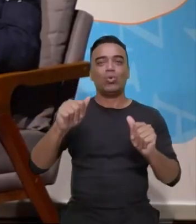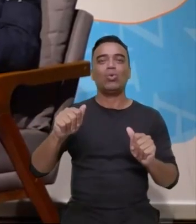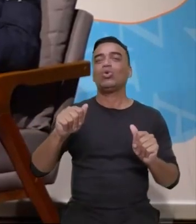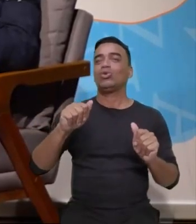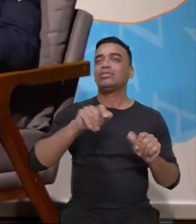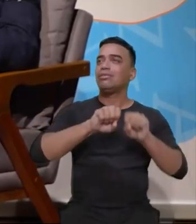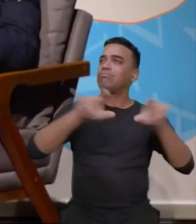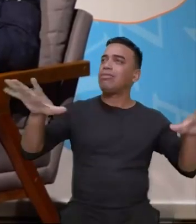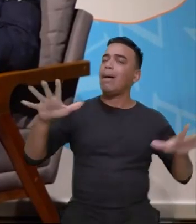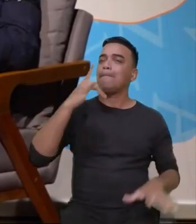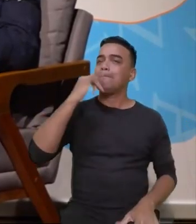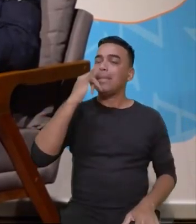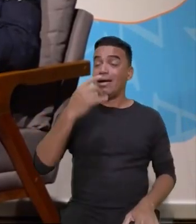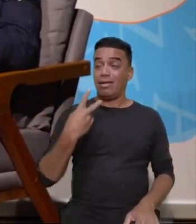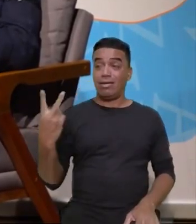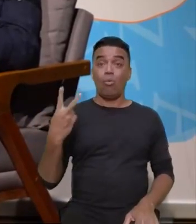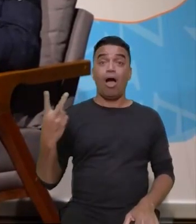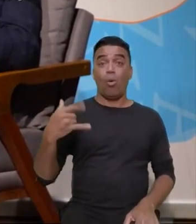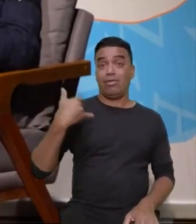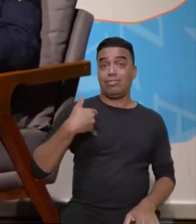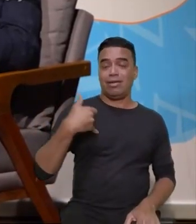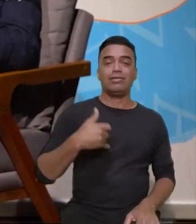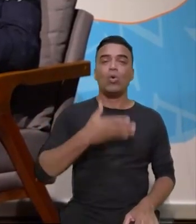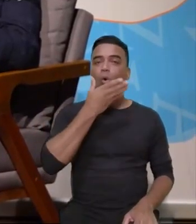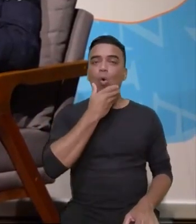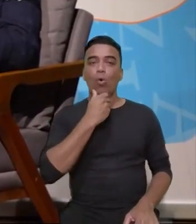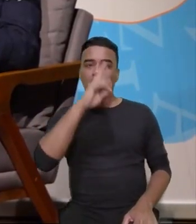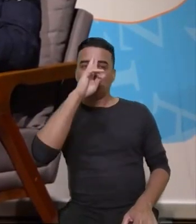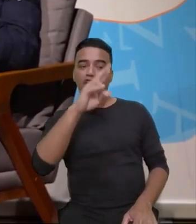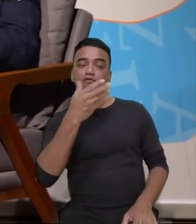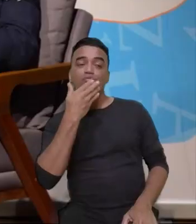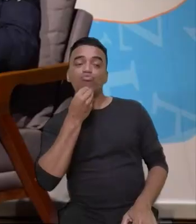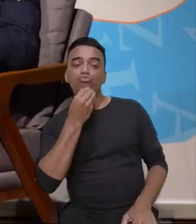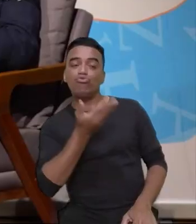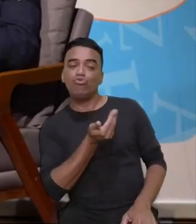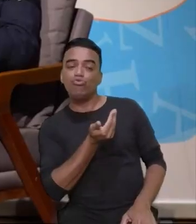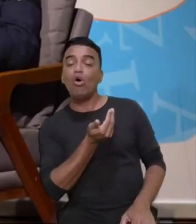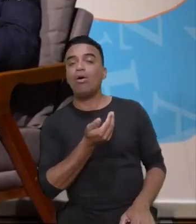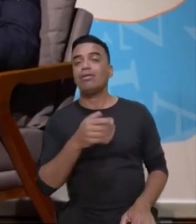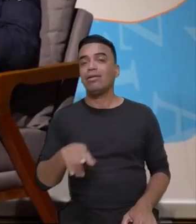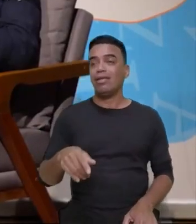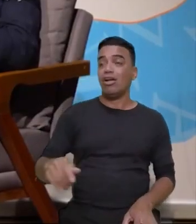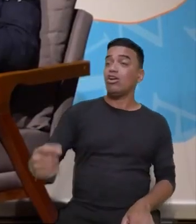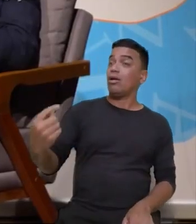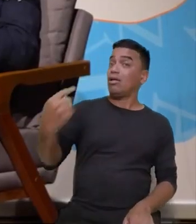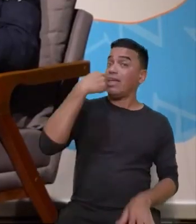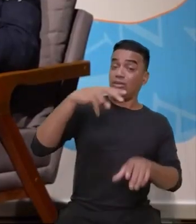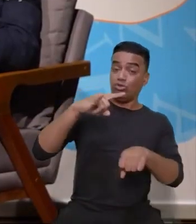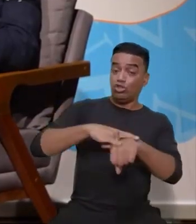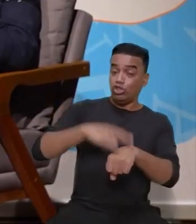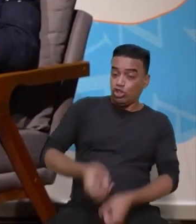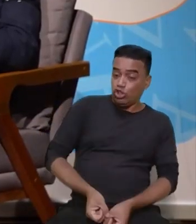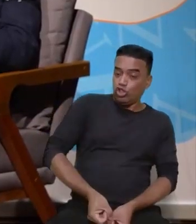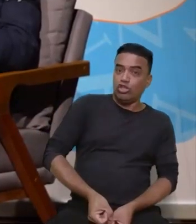do pai. Tinham a mesma idade. Um dia, o coronelzinho exigiu que ele abrisse a boca, pois queria mijar dentro.